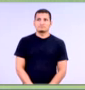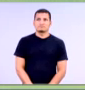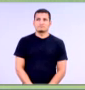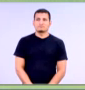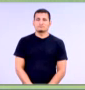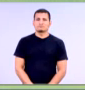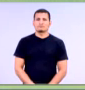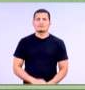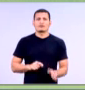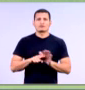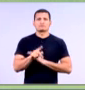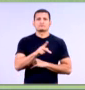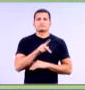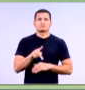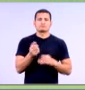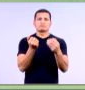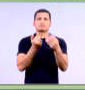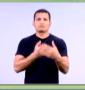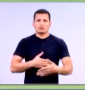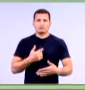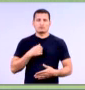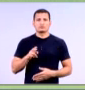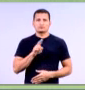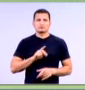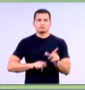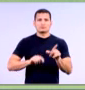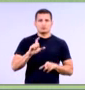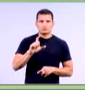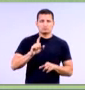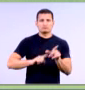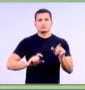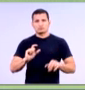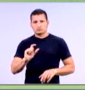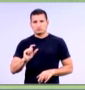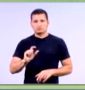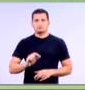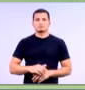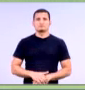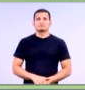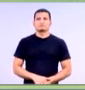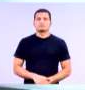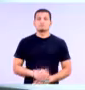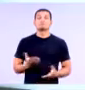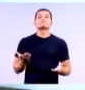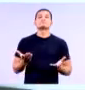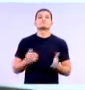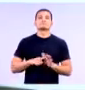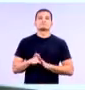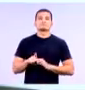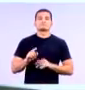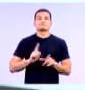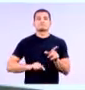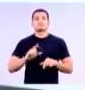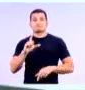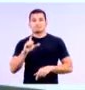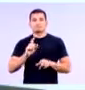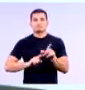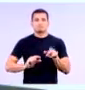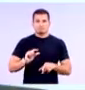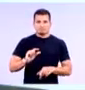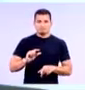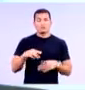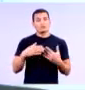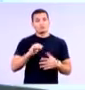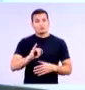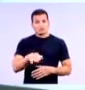Professor, e na prova? A grande questão é, na prova, eu utilizo maiúsculo, minúsculo. E aí, professor, a gente vai utilizar maiúsculo, minúsculo. Como é Java, gente,